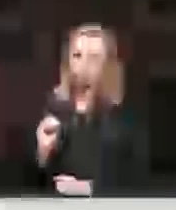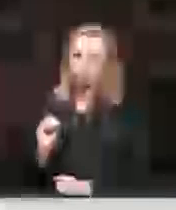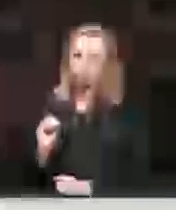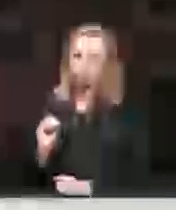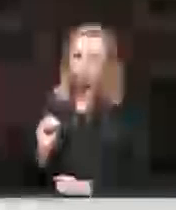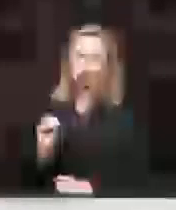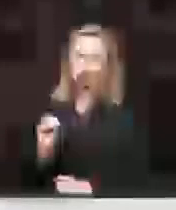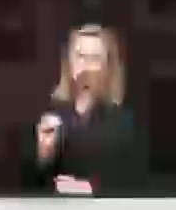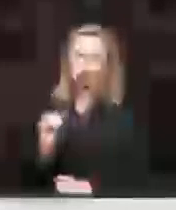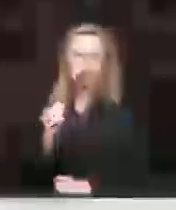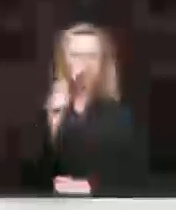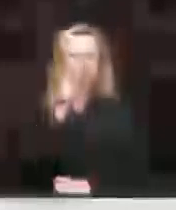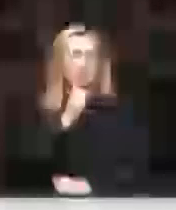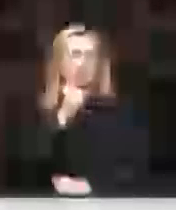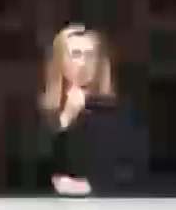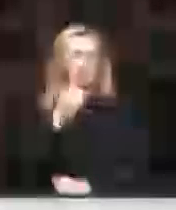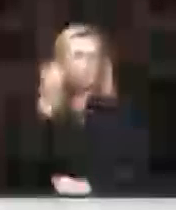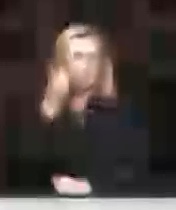com